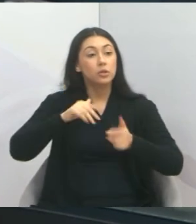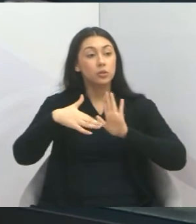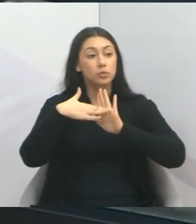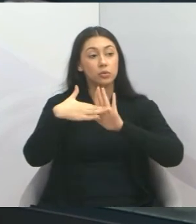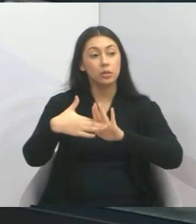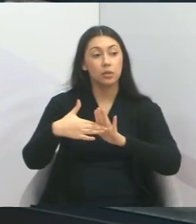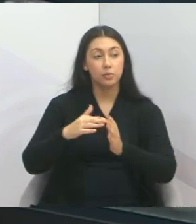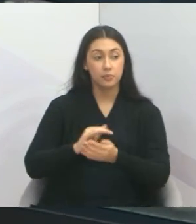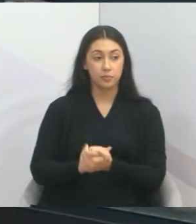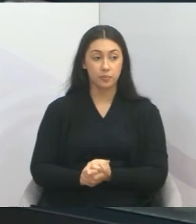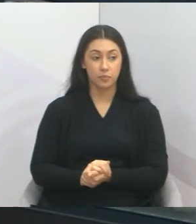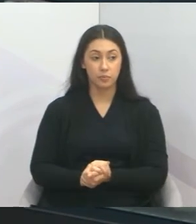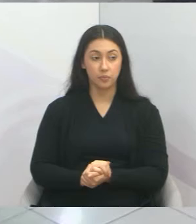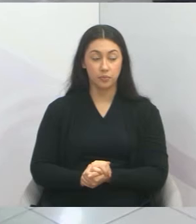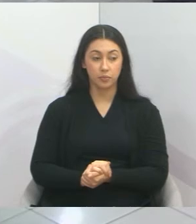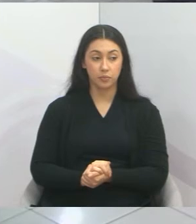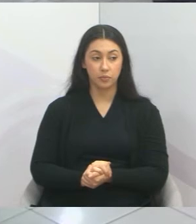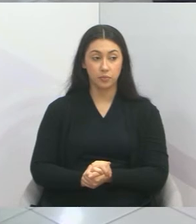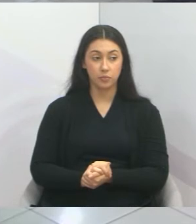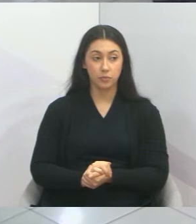população de Jacareí a